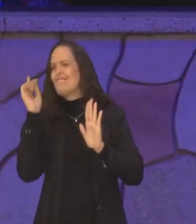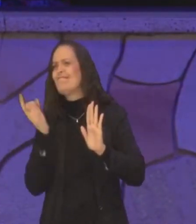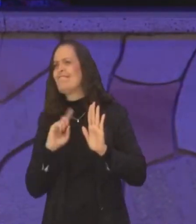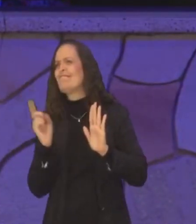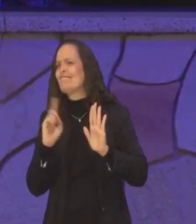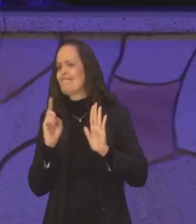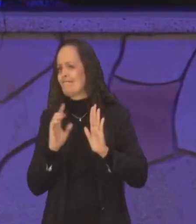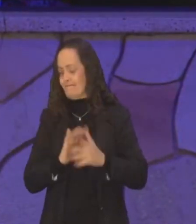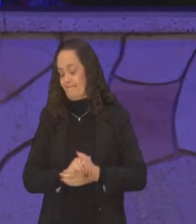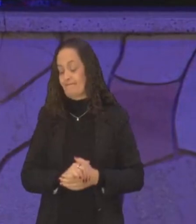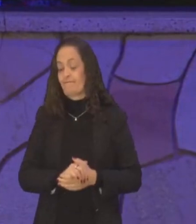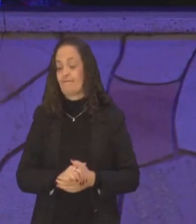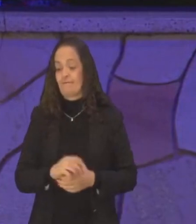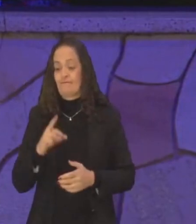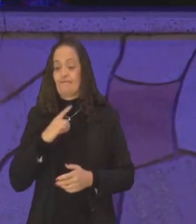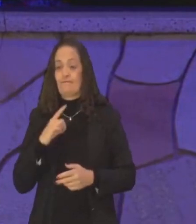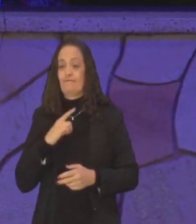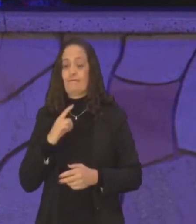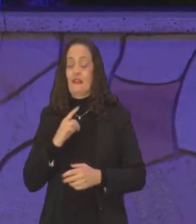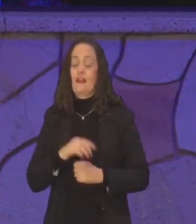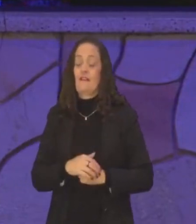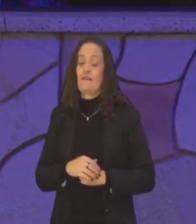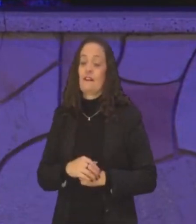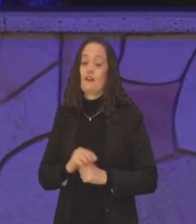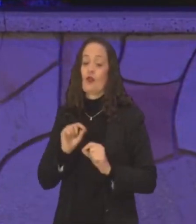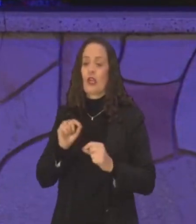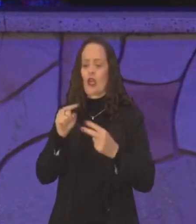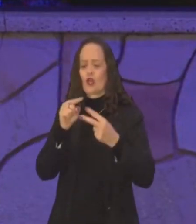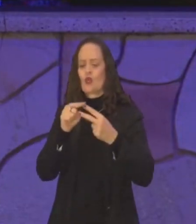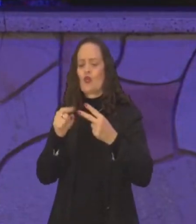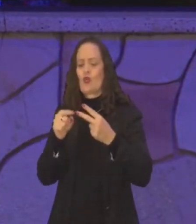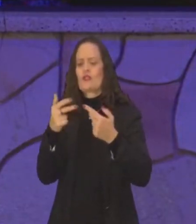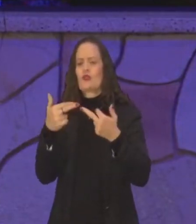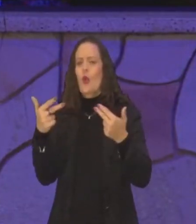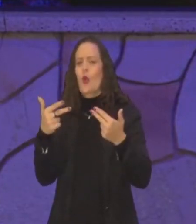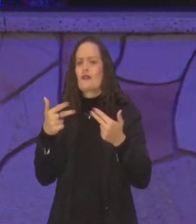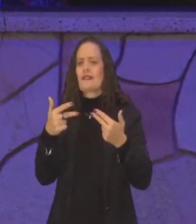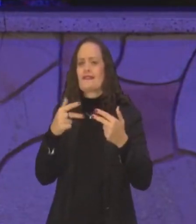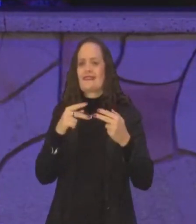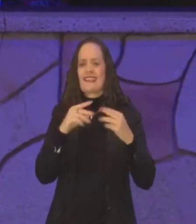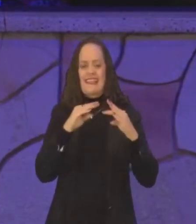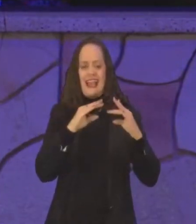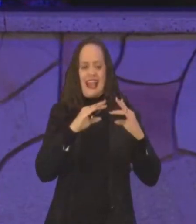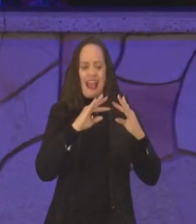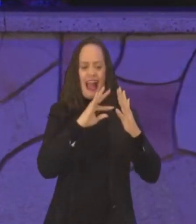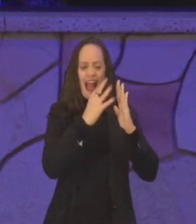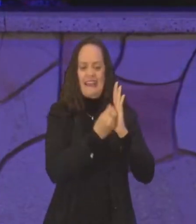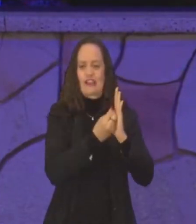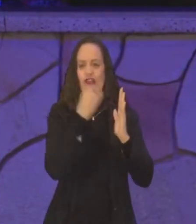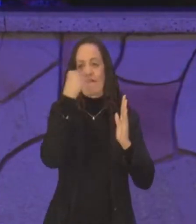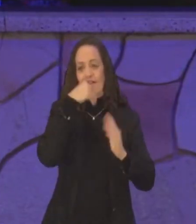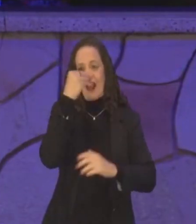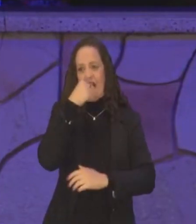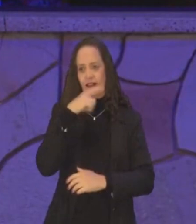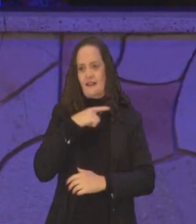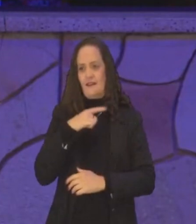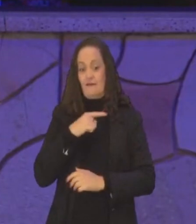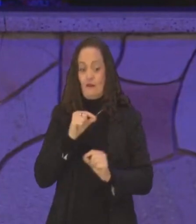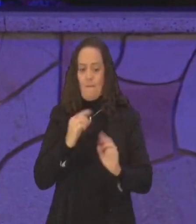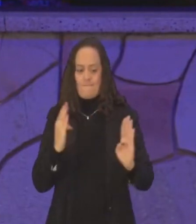Duas foram as formas de enfraquecer a igreja de Pérgamo. A primeira delas, a